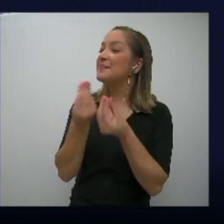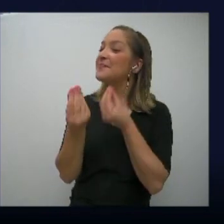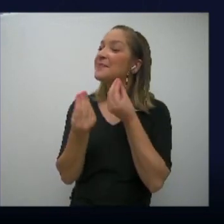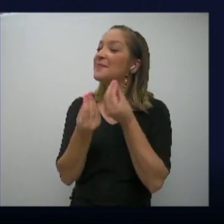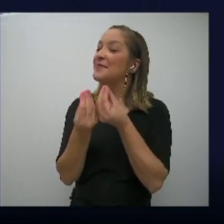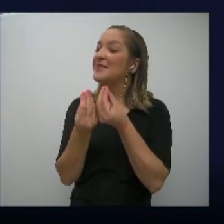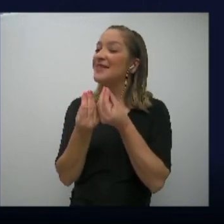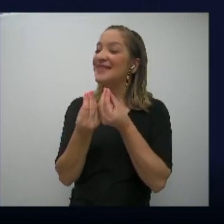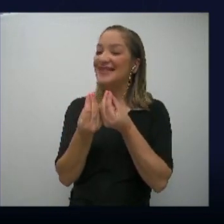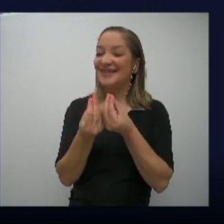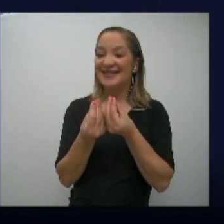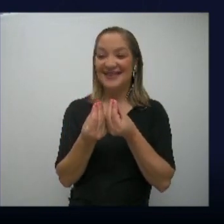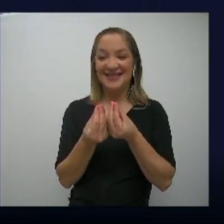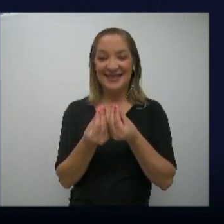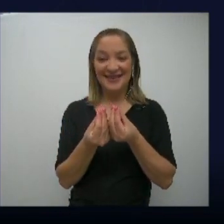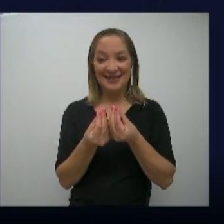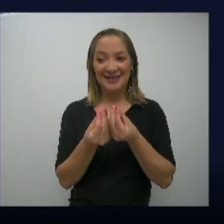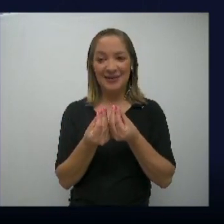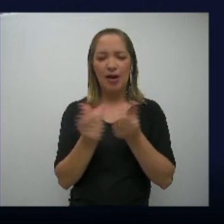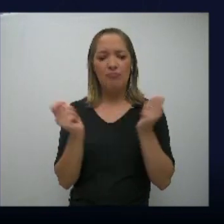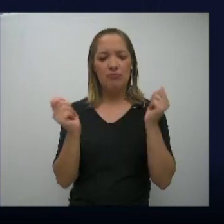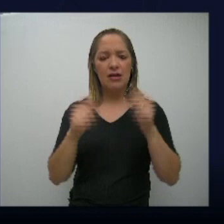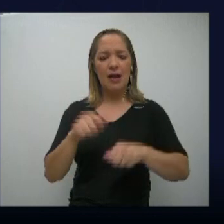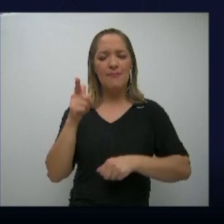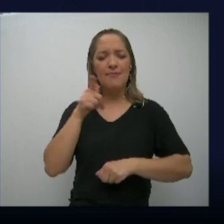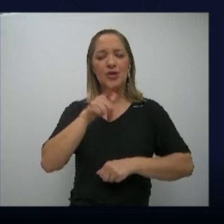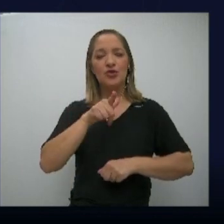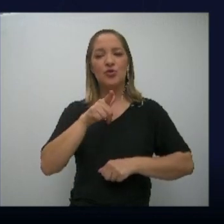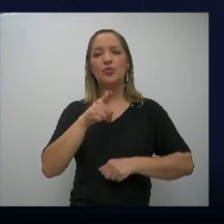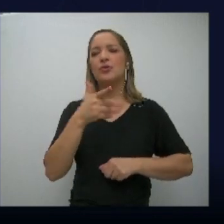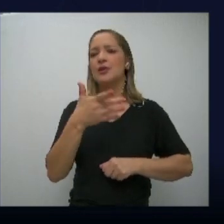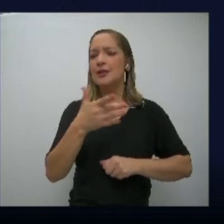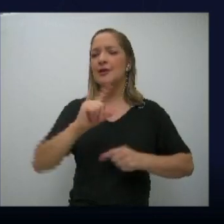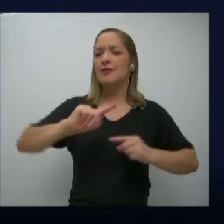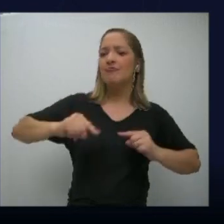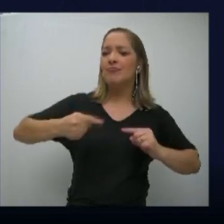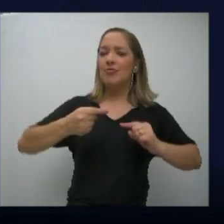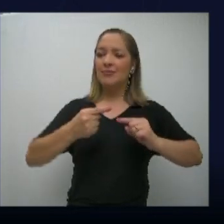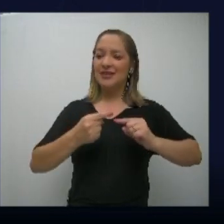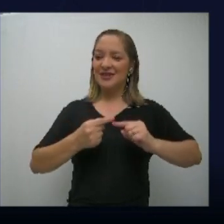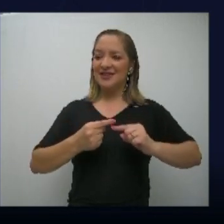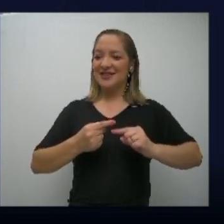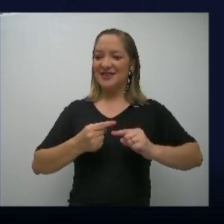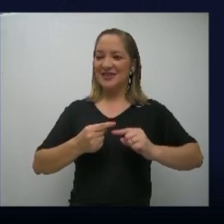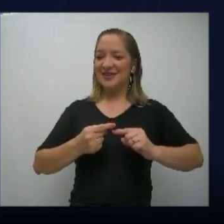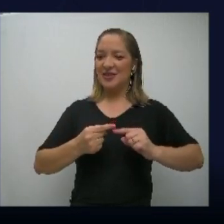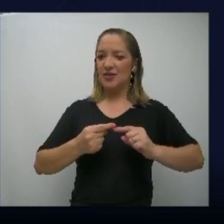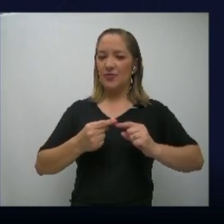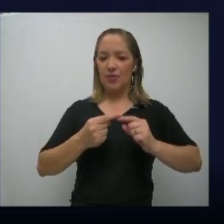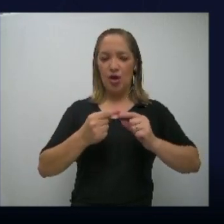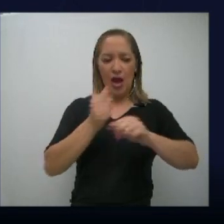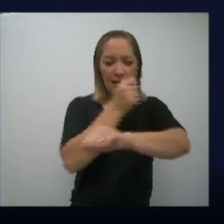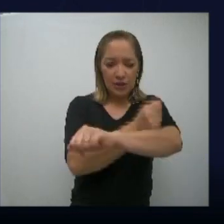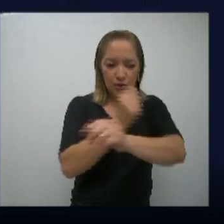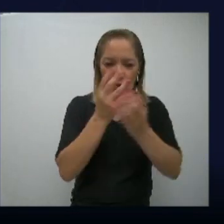a o mais capaz de conseguir aquilo que ela que ela tanto busca né que é aditivo de qualidade e assim por diante